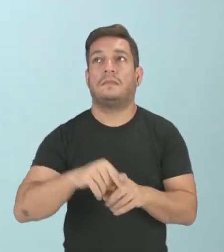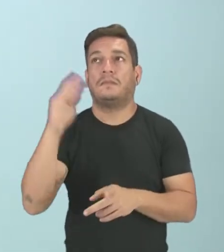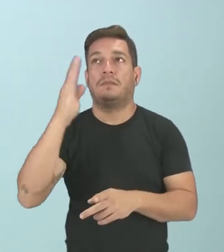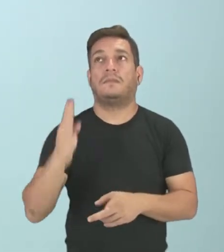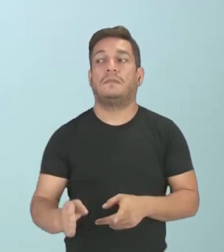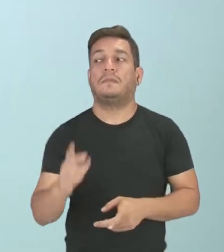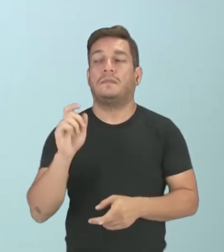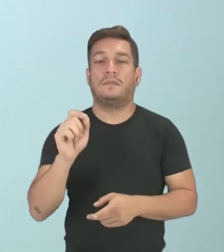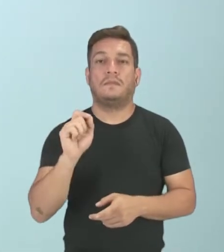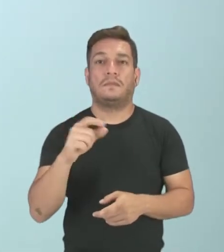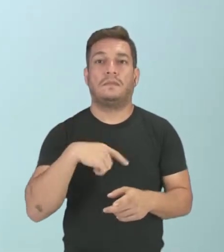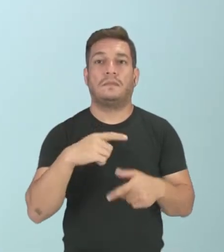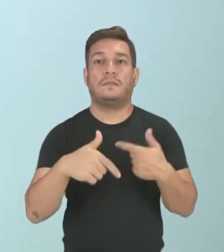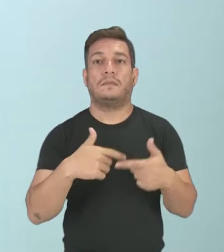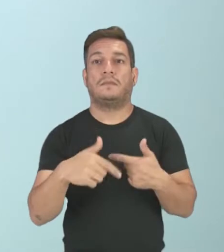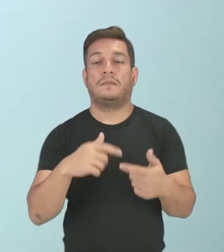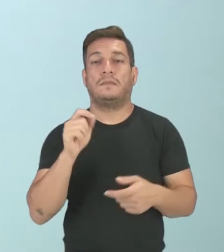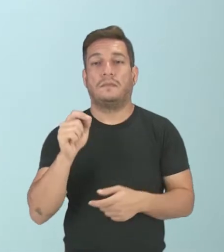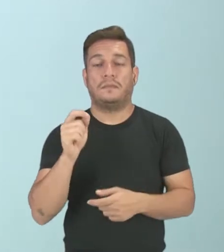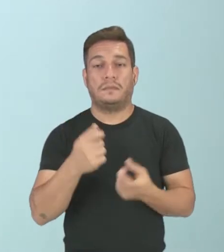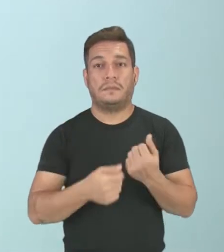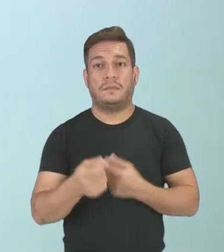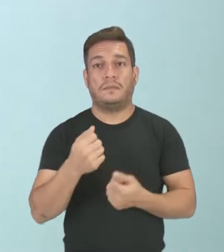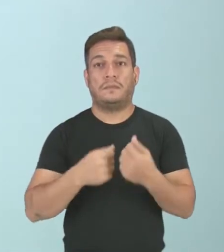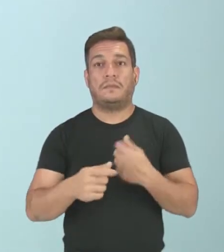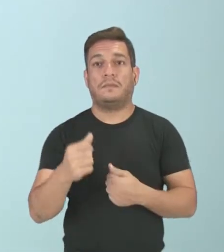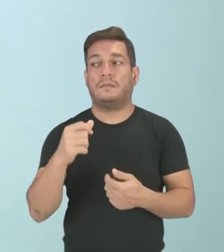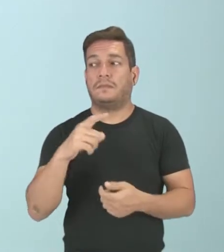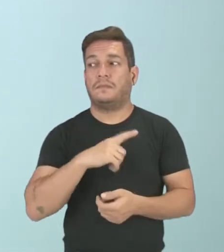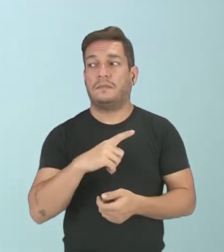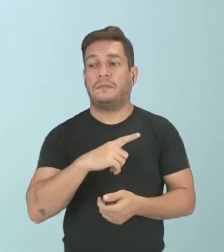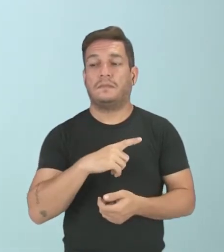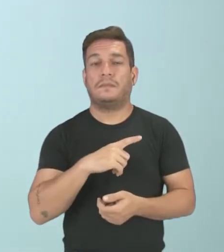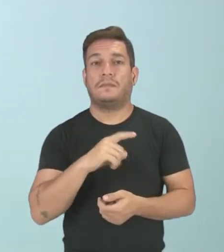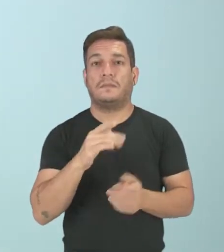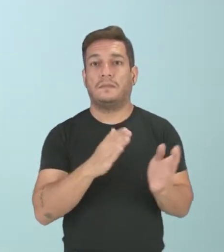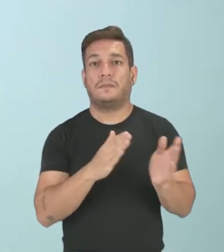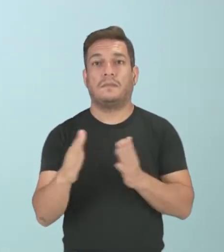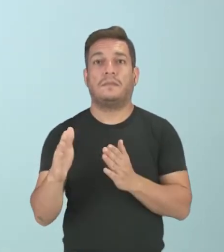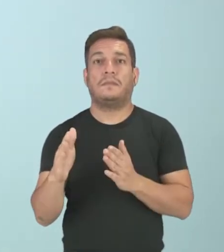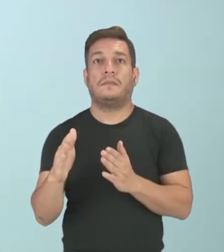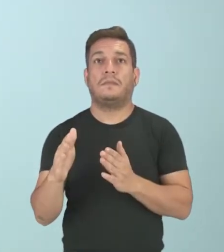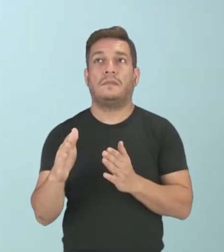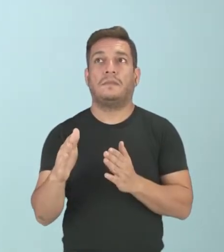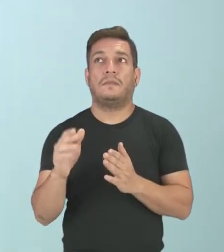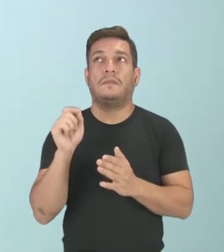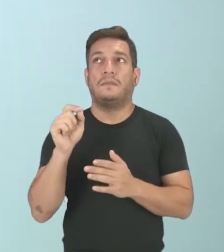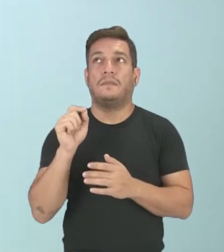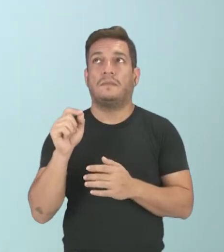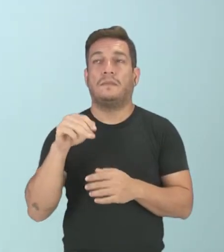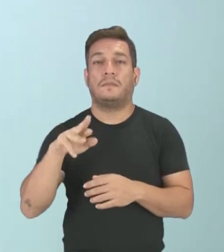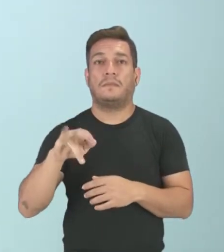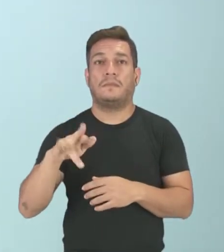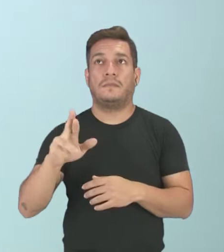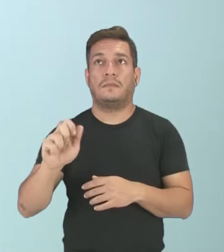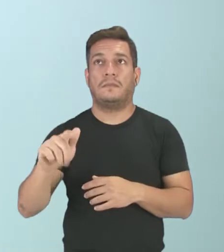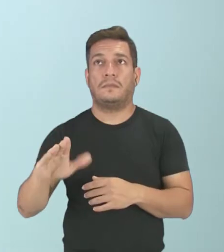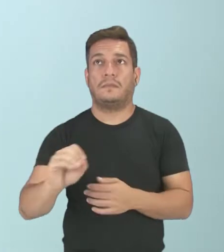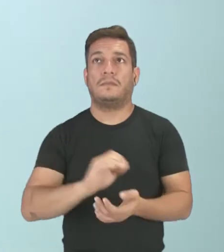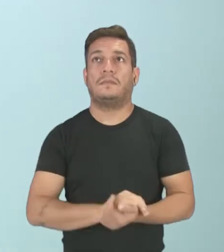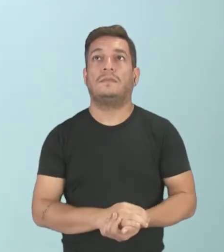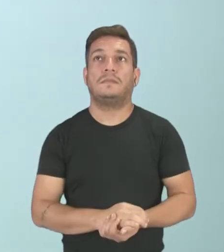Brasil, é uma atividade econômica que impulsionou esse processo também, foi a questão da mineração.